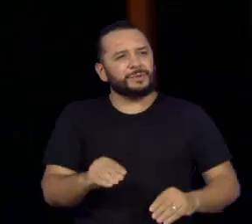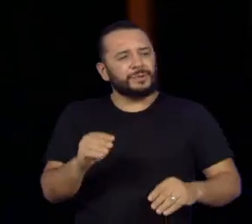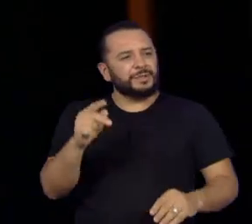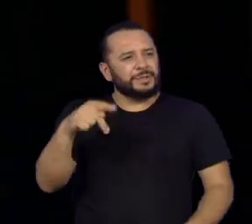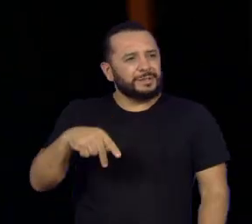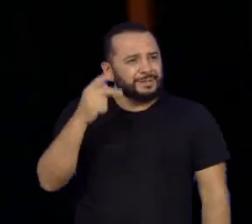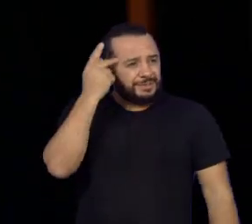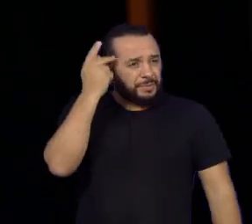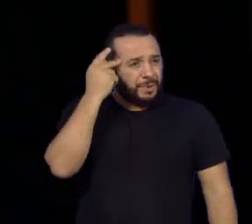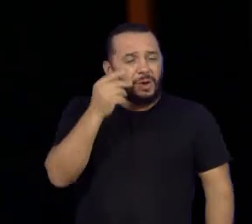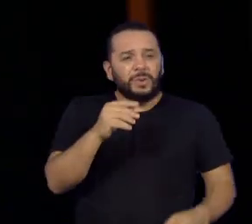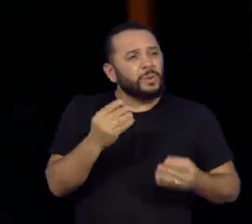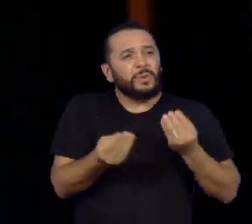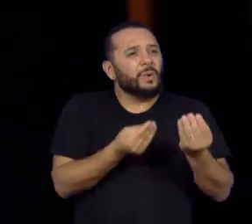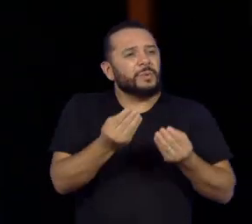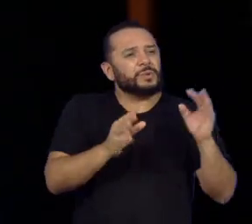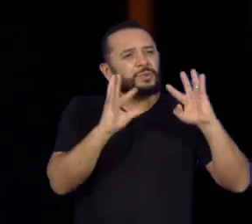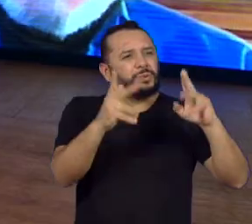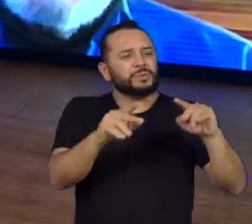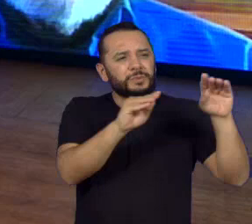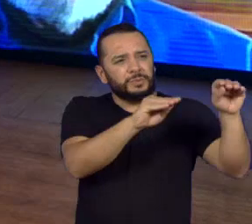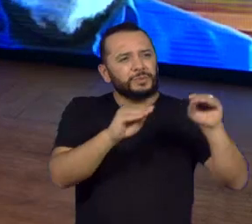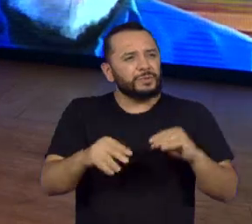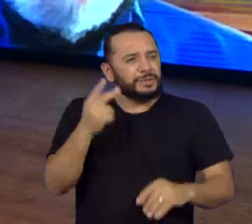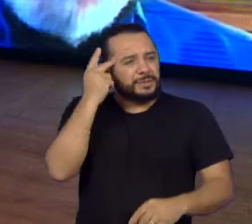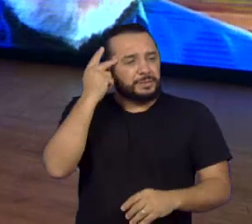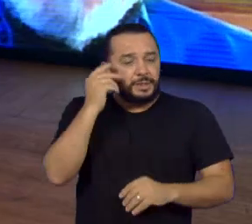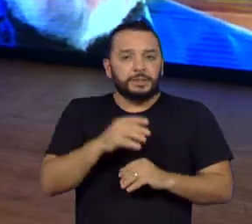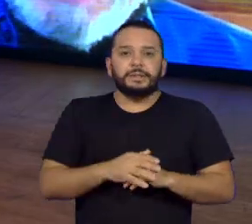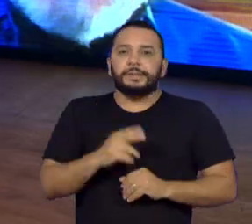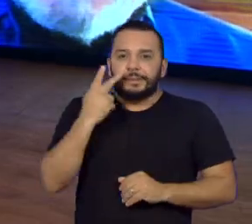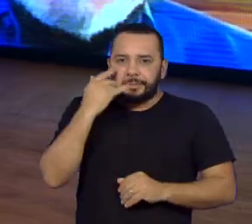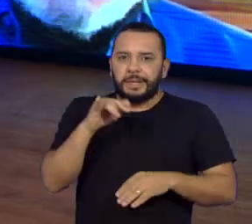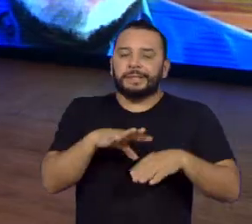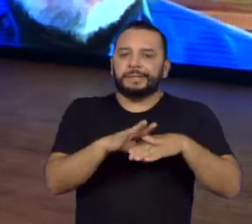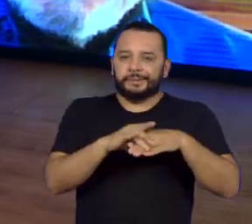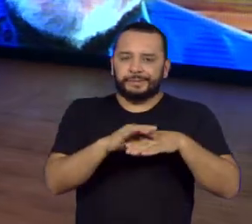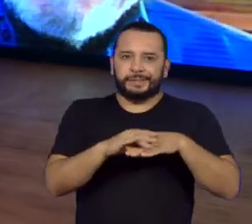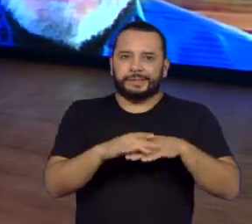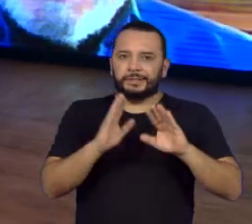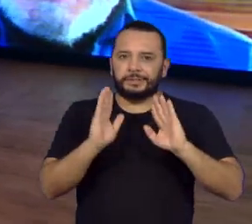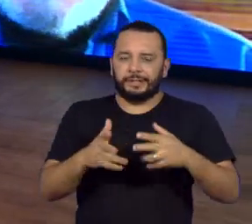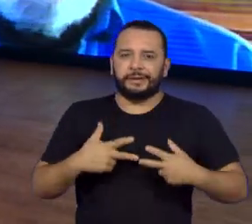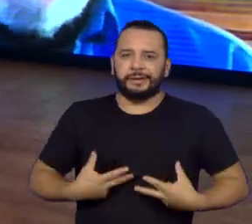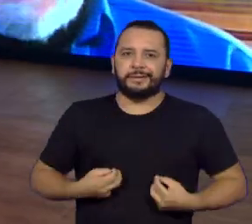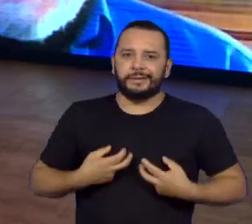essa vinda para São Paulo de todos vocês? Bom, o meu pai adoeceu,